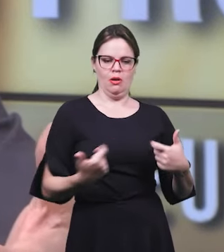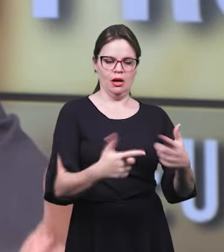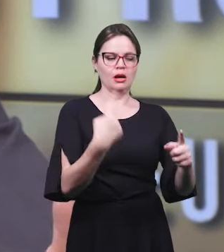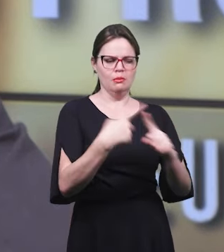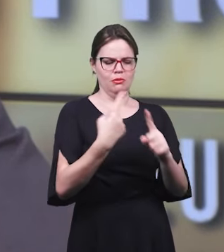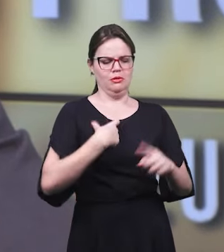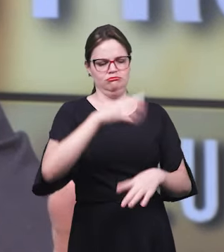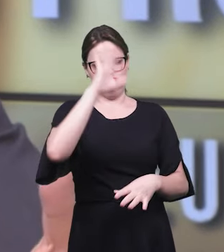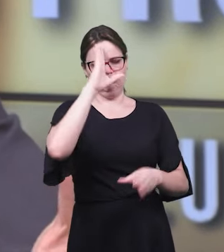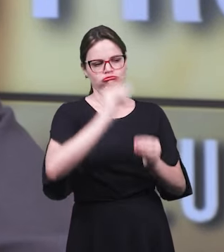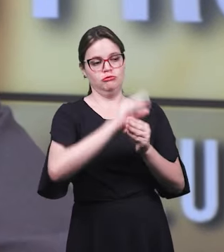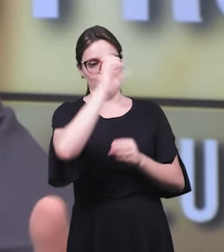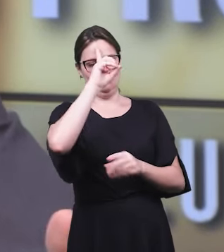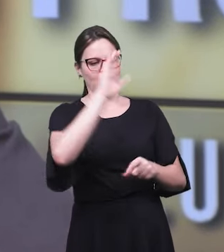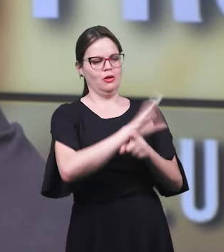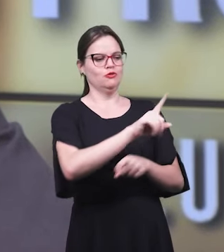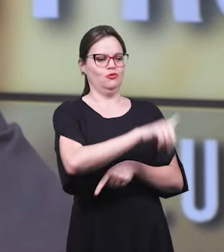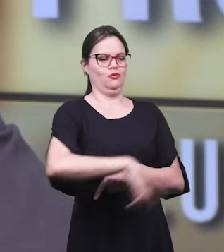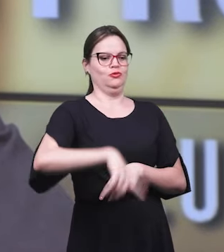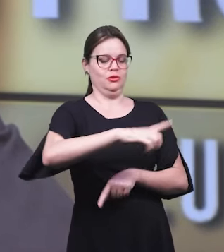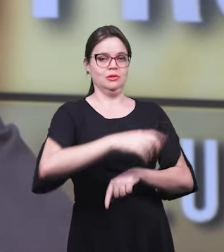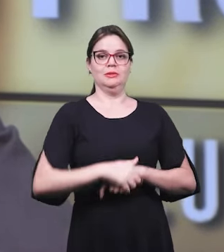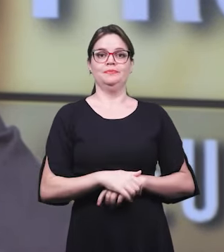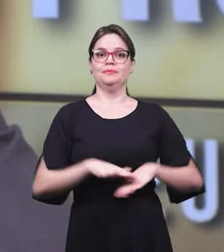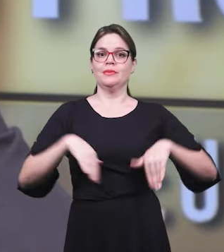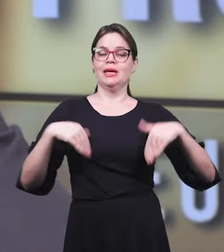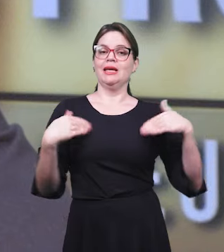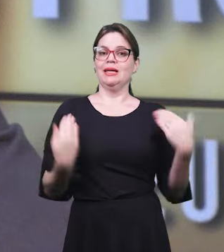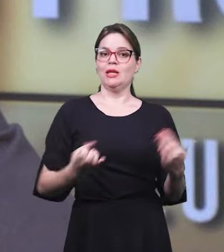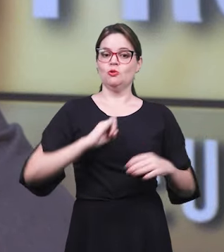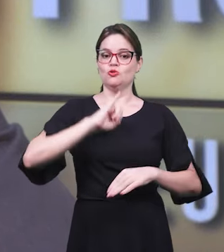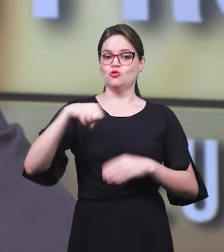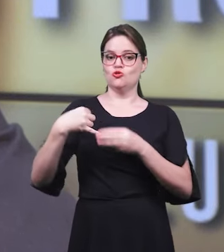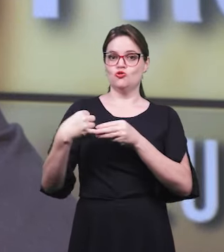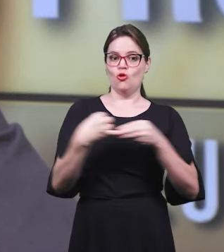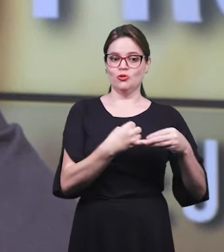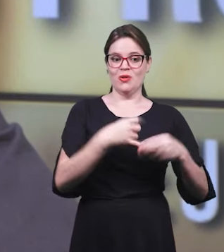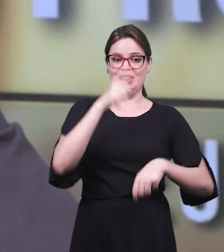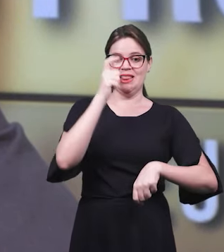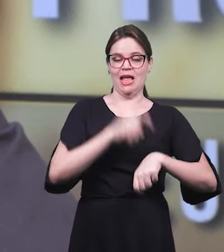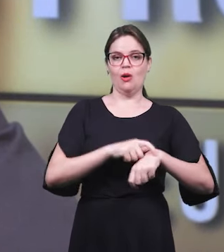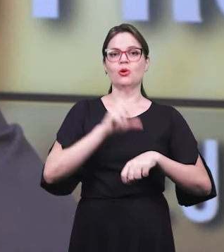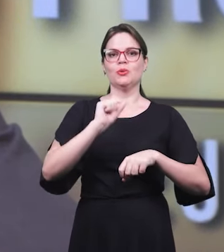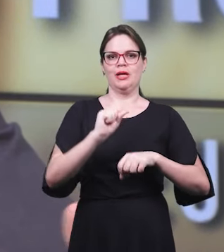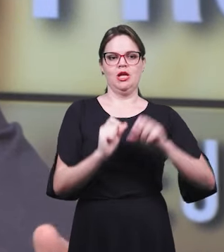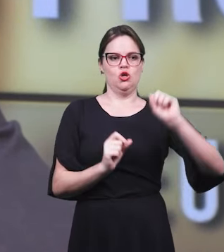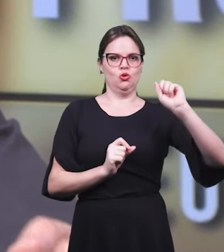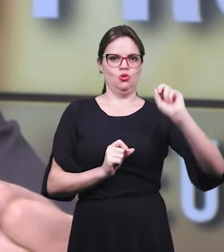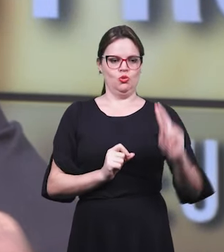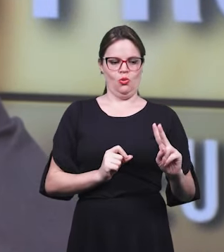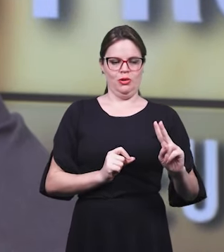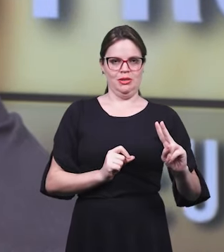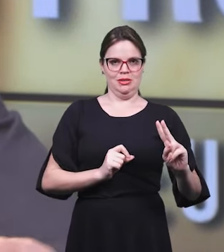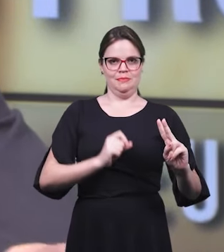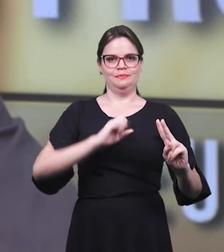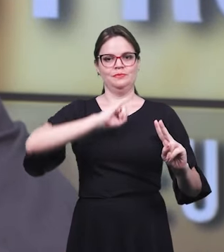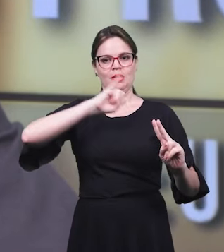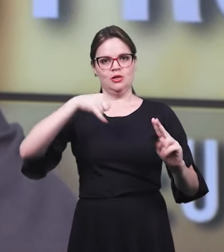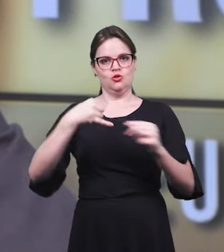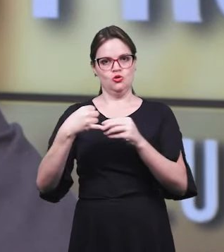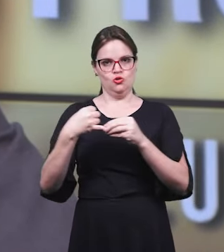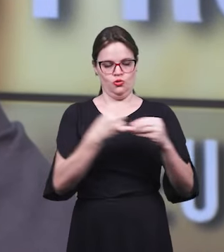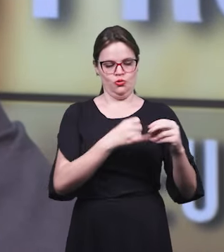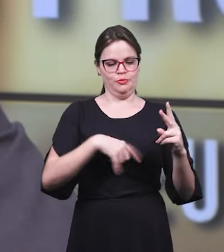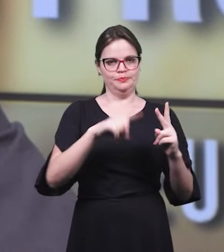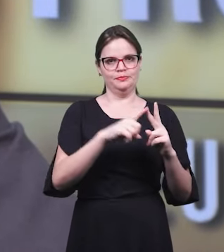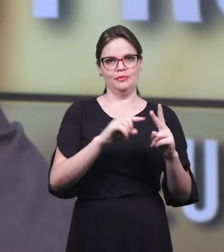os espias que foram enviados por Josué chegam em Jericó, ela os recebe em